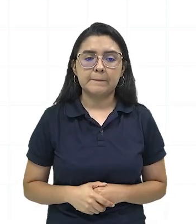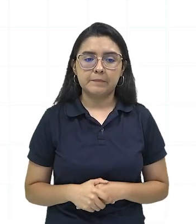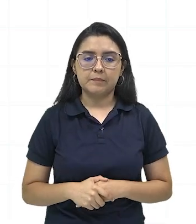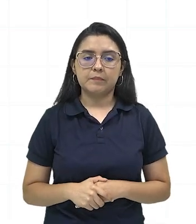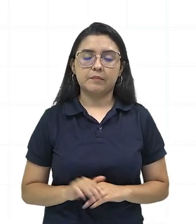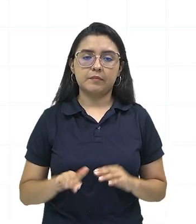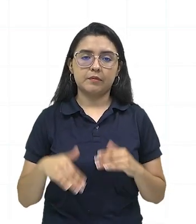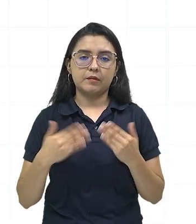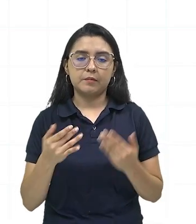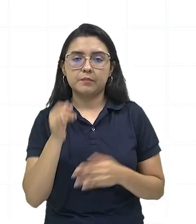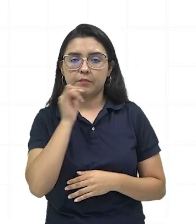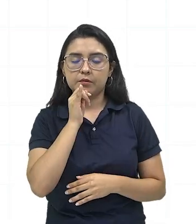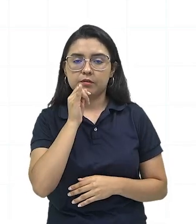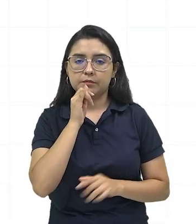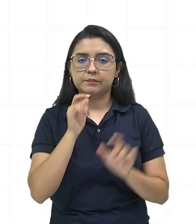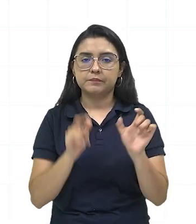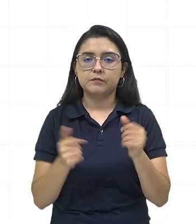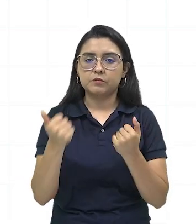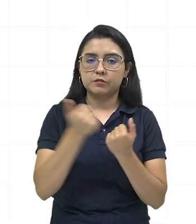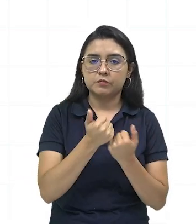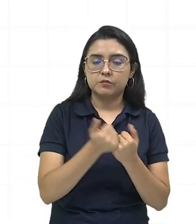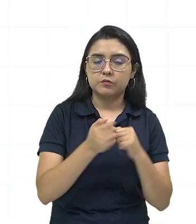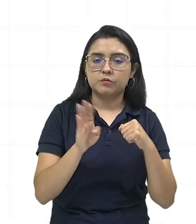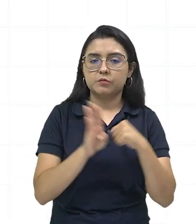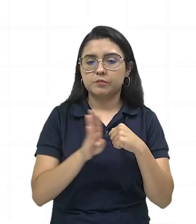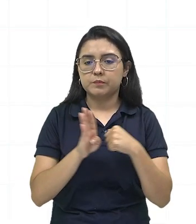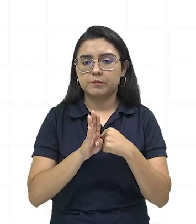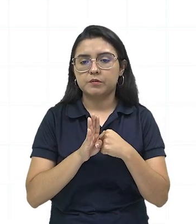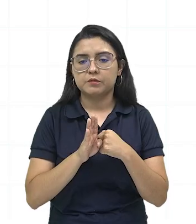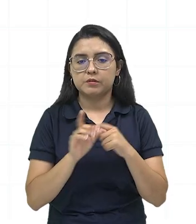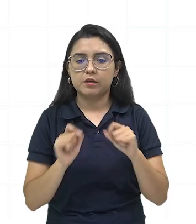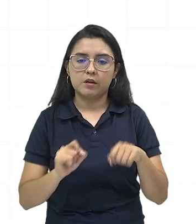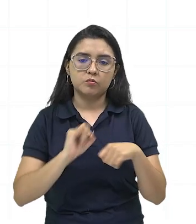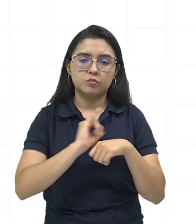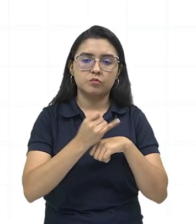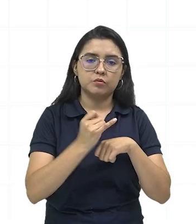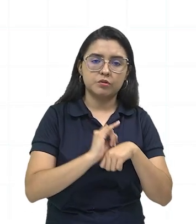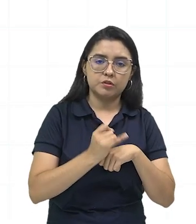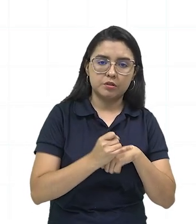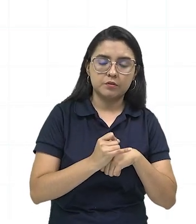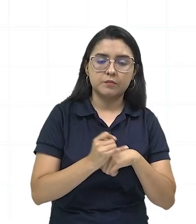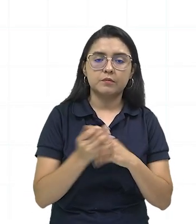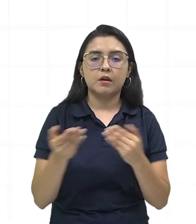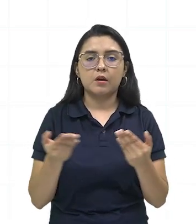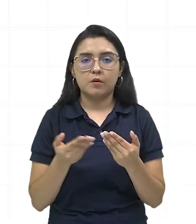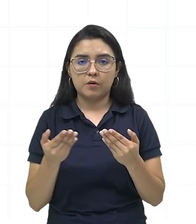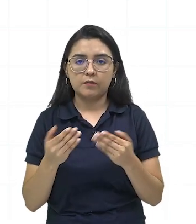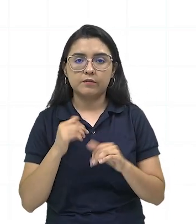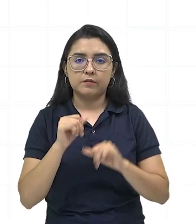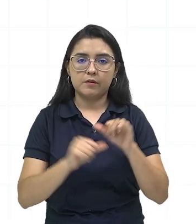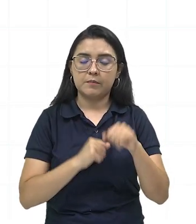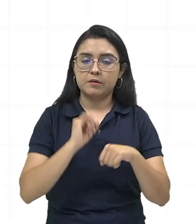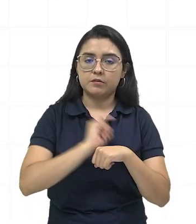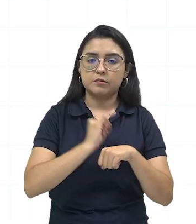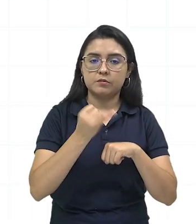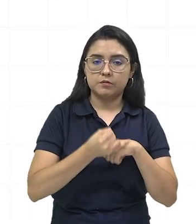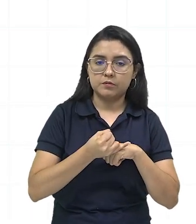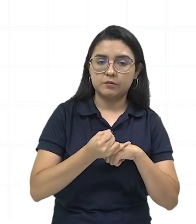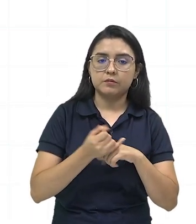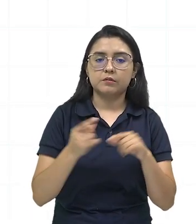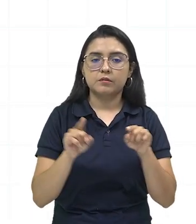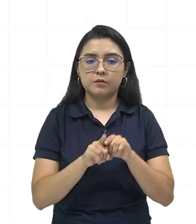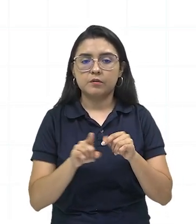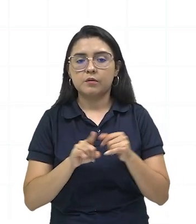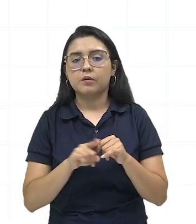Se de repente ele substituiu um substantivo que era um sujeito, então agora ele vai ser sujeito. Se ele era um objeto